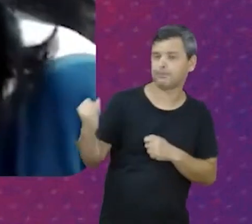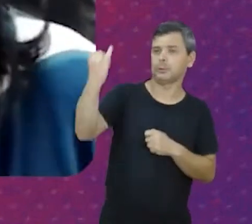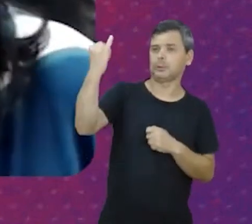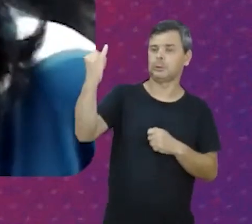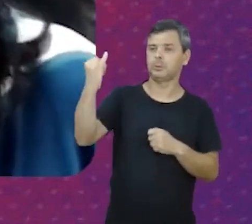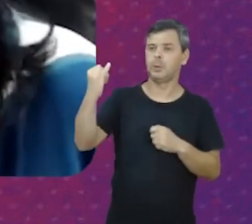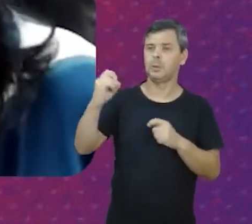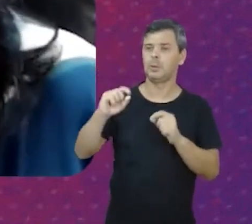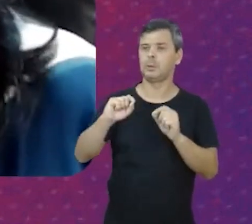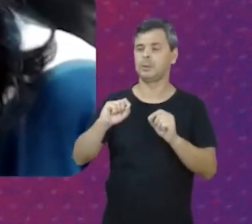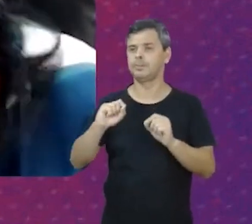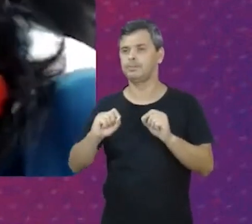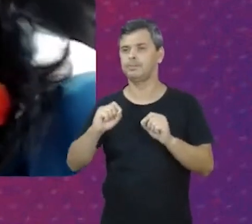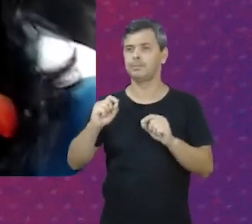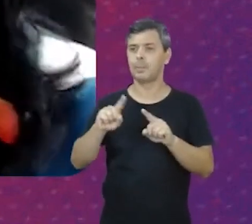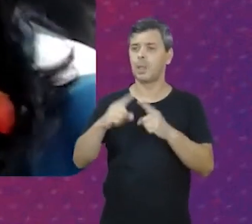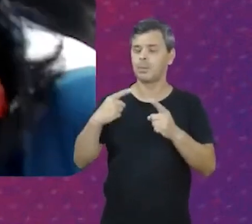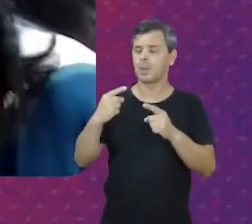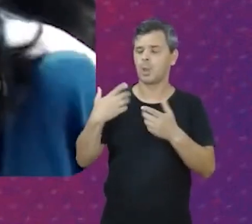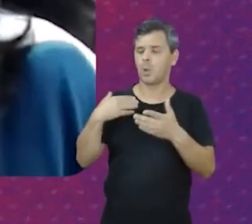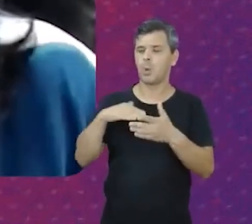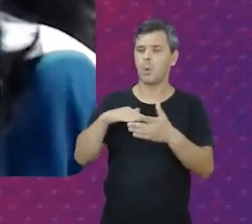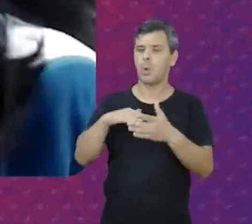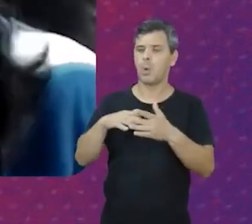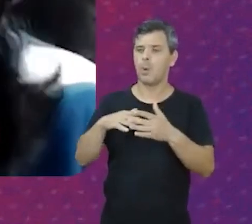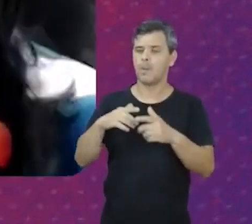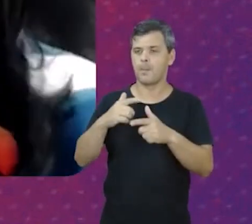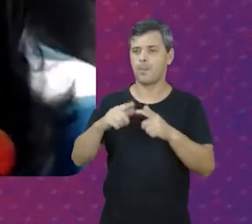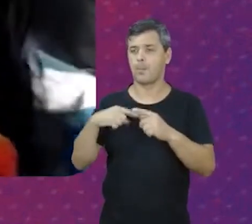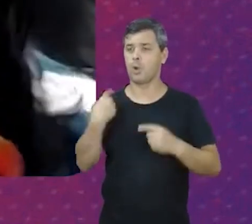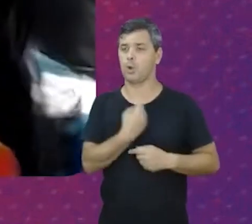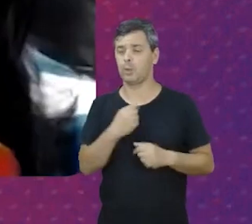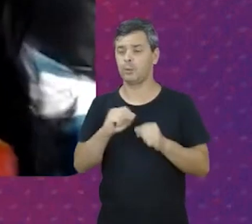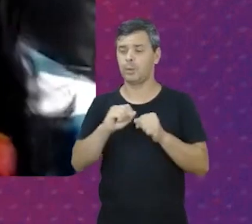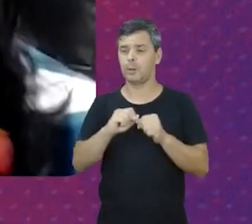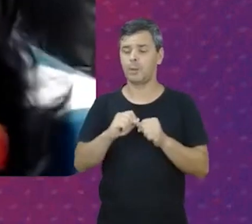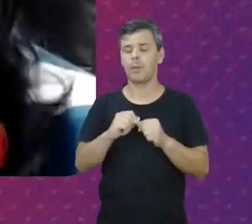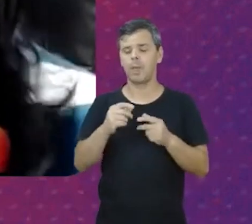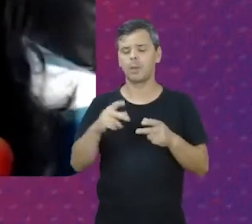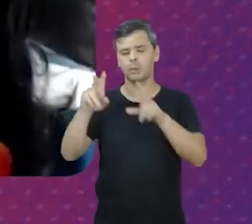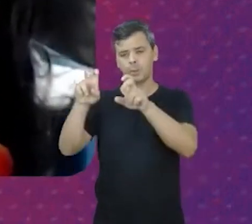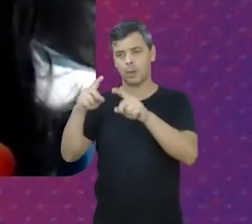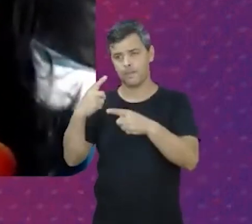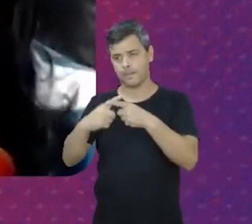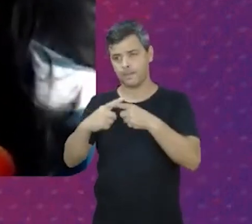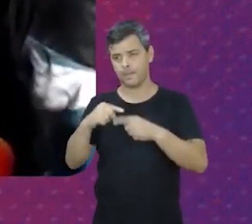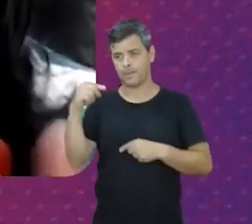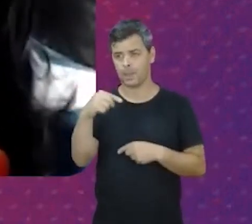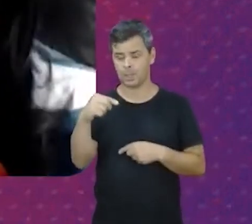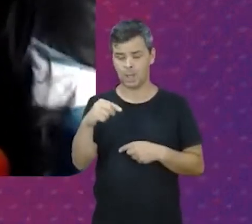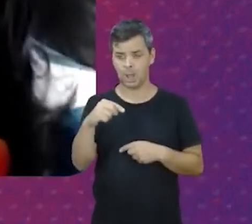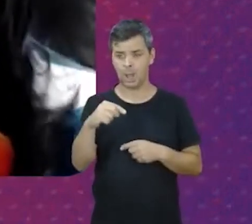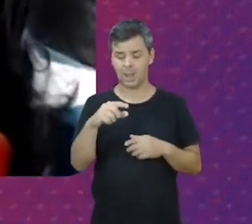imprescritíveis, né? E inabaláveis, né? Por que a gente fala sobre isso? Porque essa